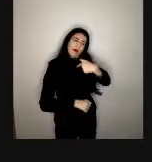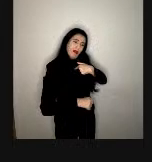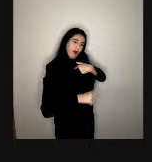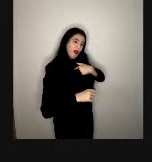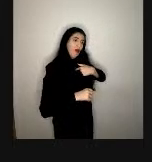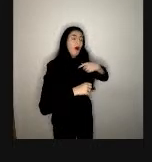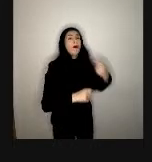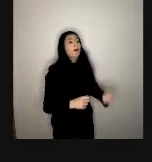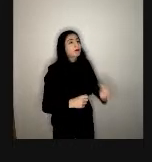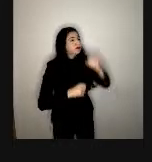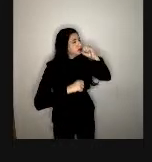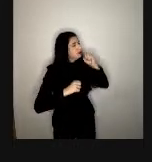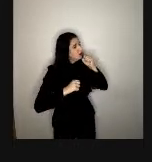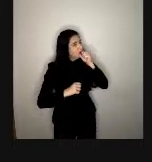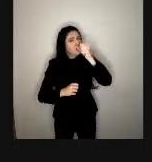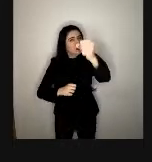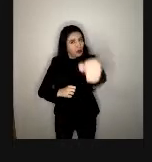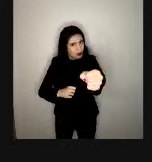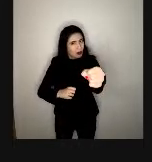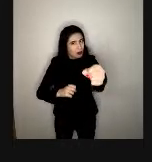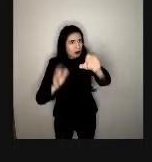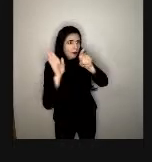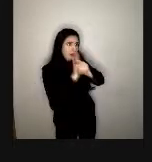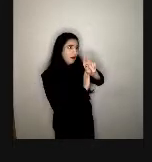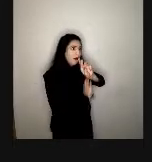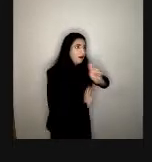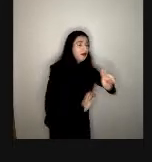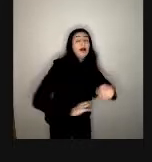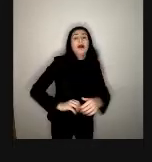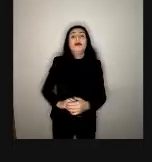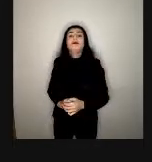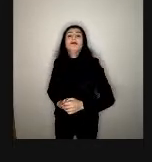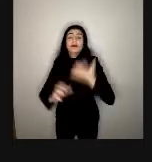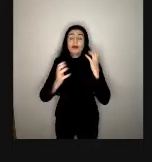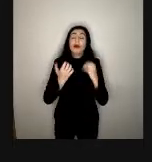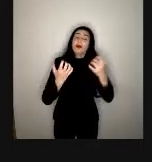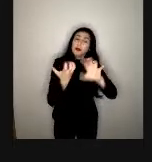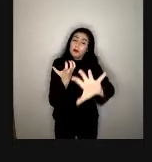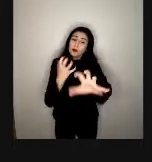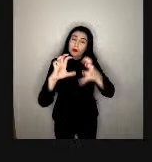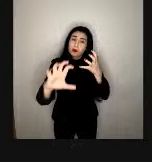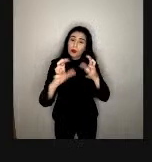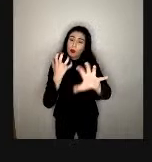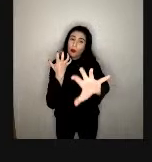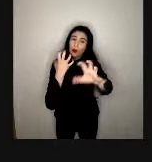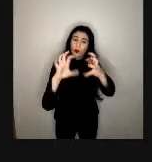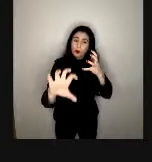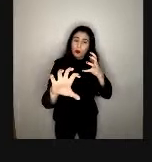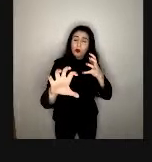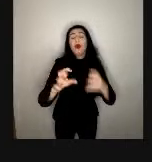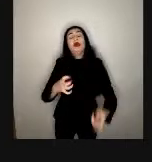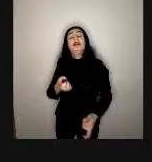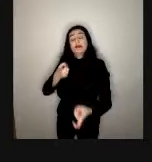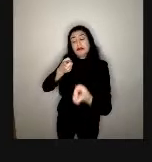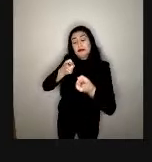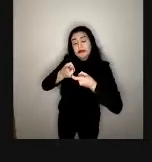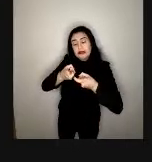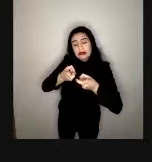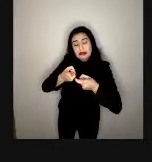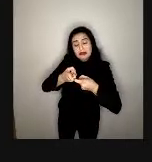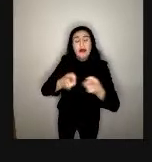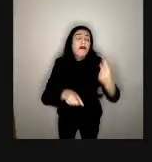exposição fotográfica que falasse sobre a humanização da medicina. É, por que humanização da medicina?